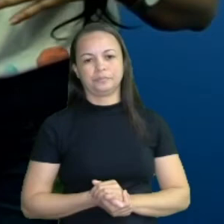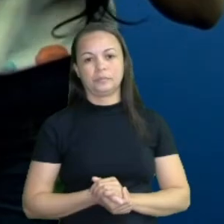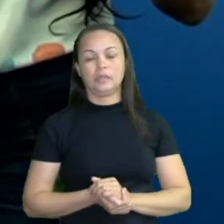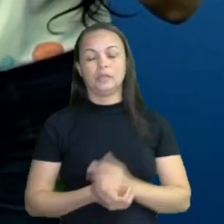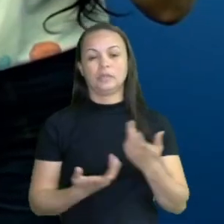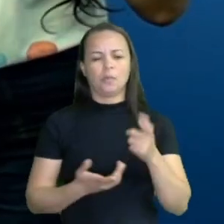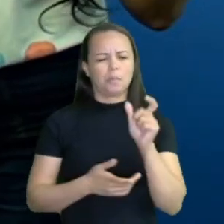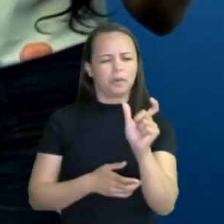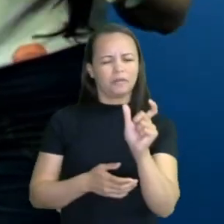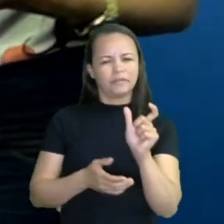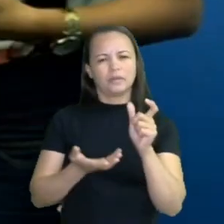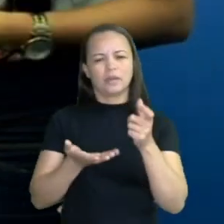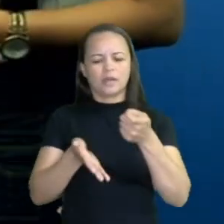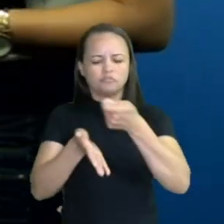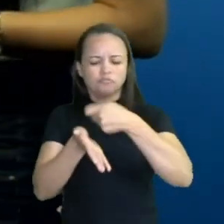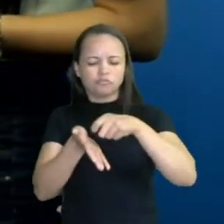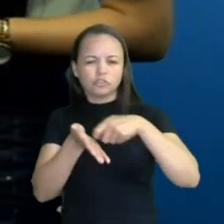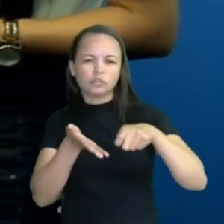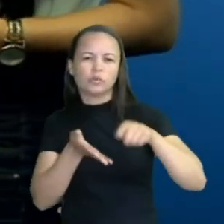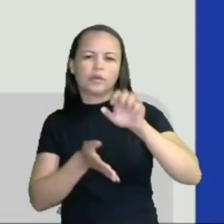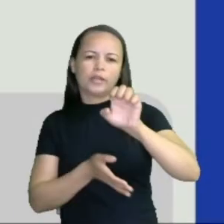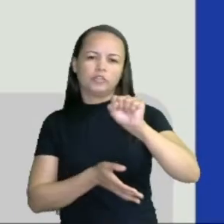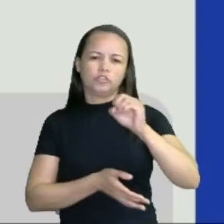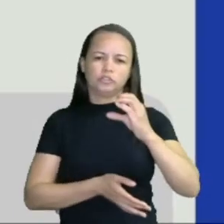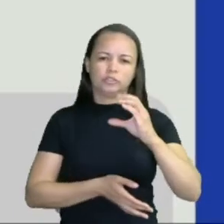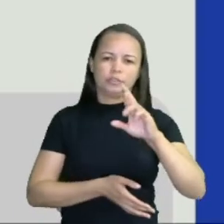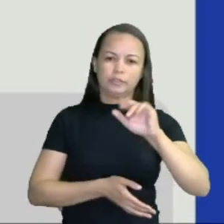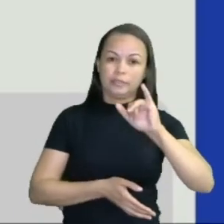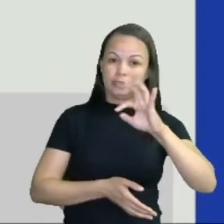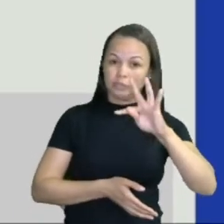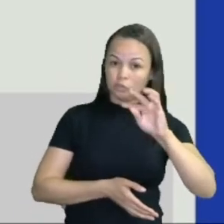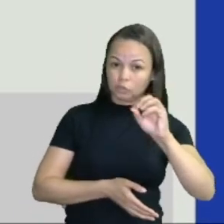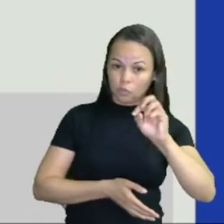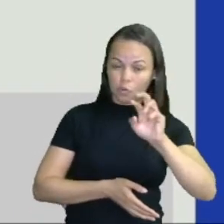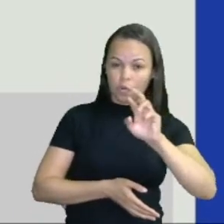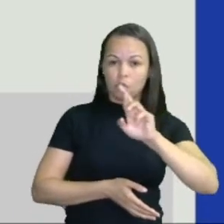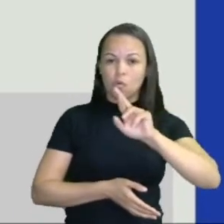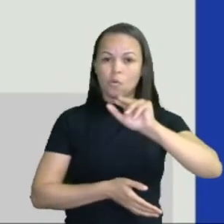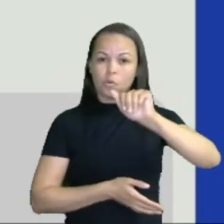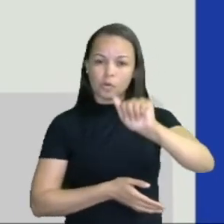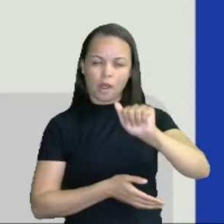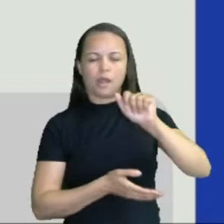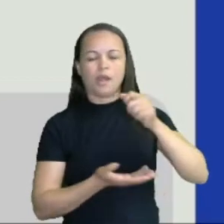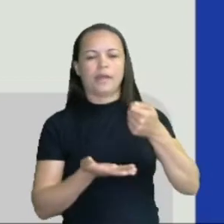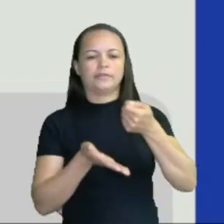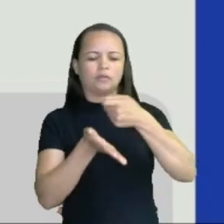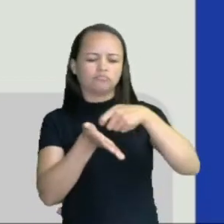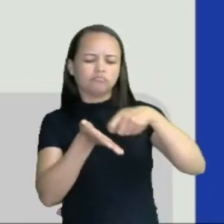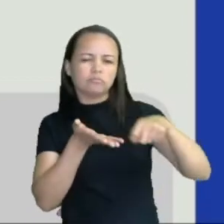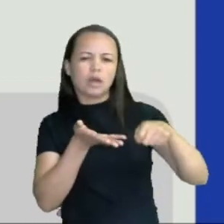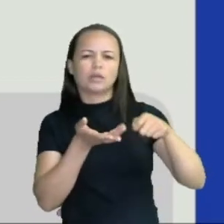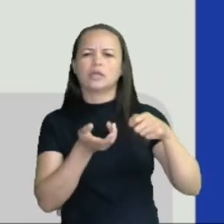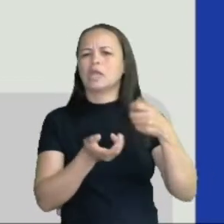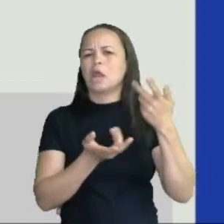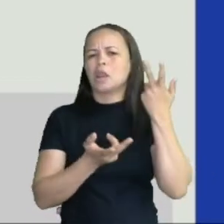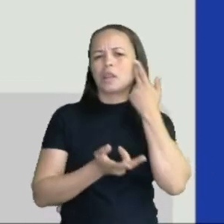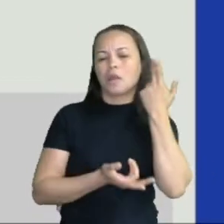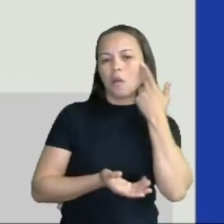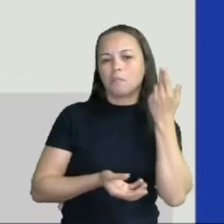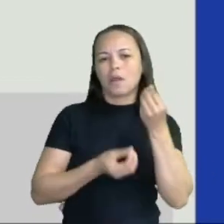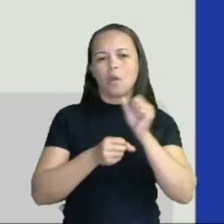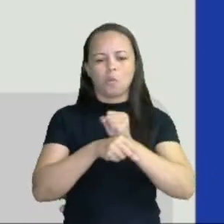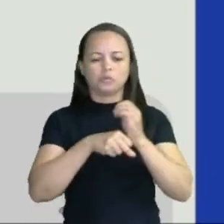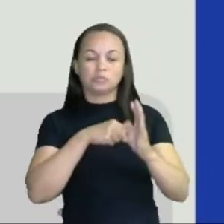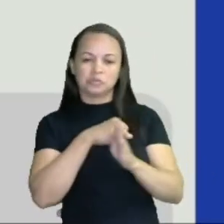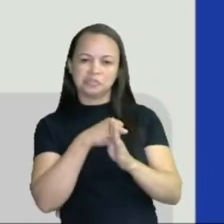né? Existem várias escritoras, então, comum. Agora, se eu me refiro a Zezinha Lins, é um substantivo próprio, além de